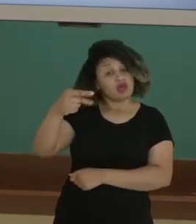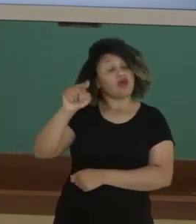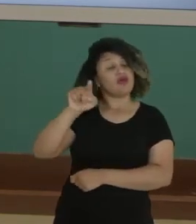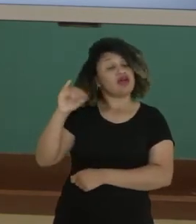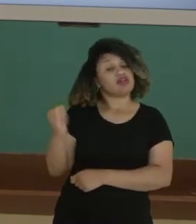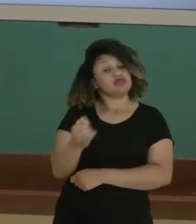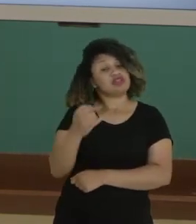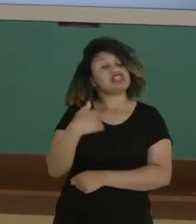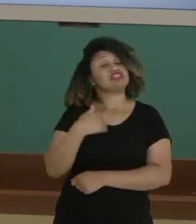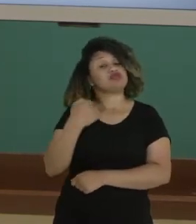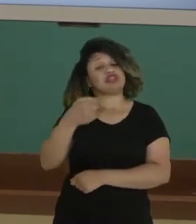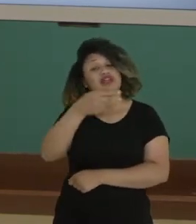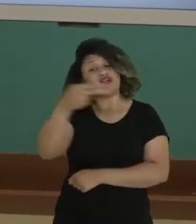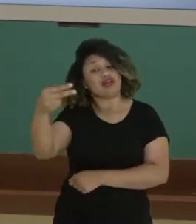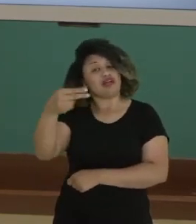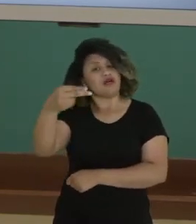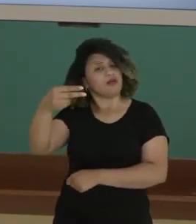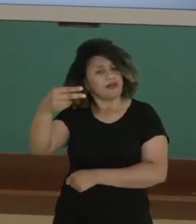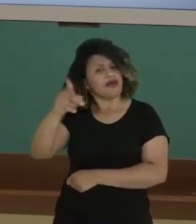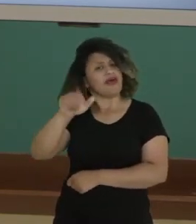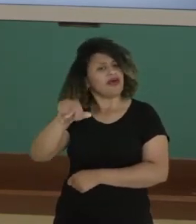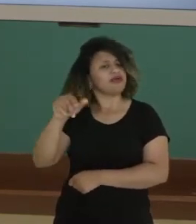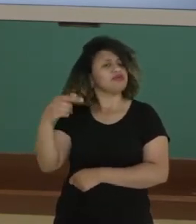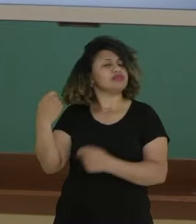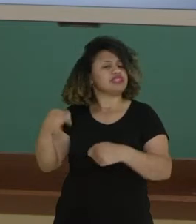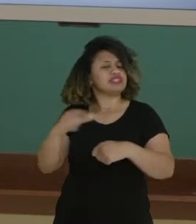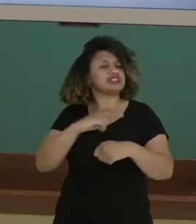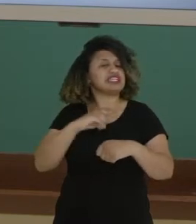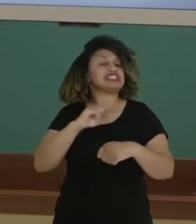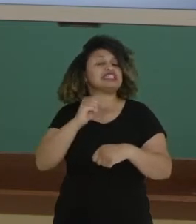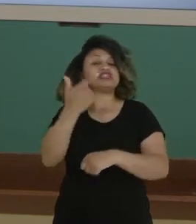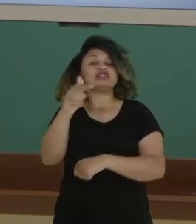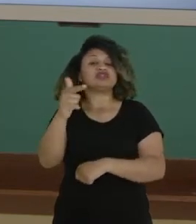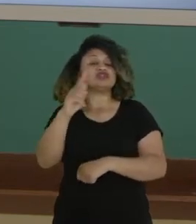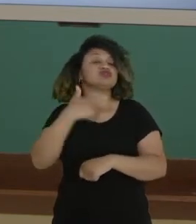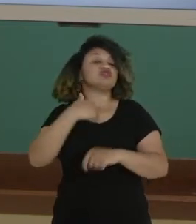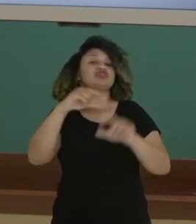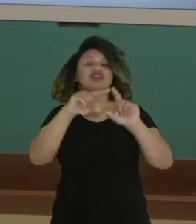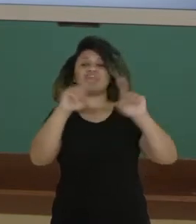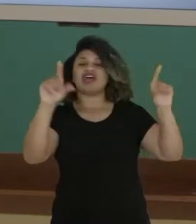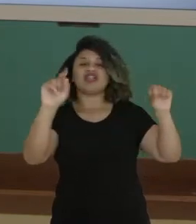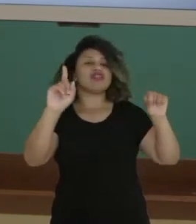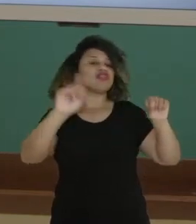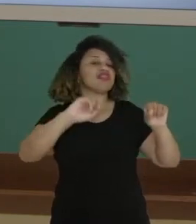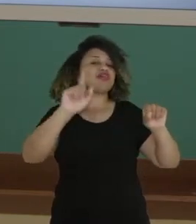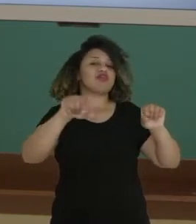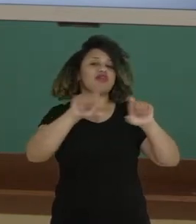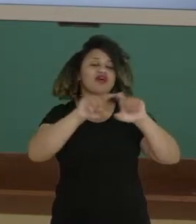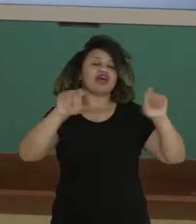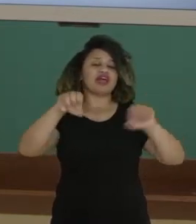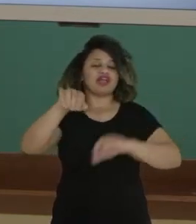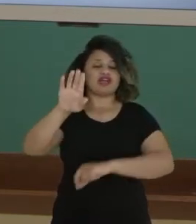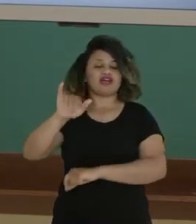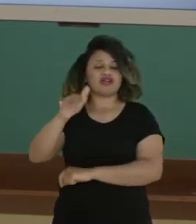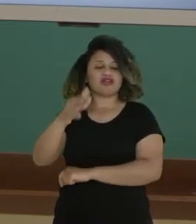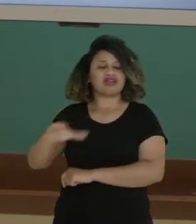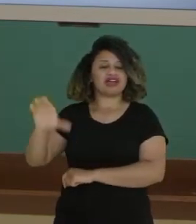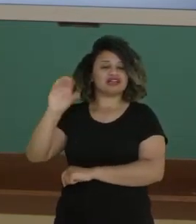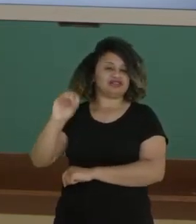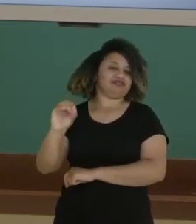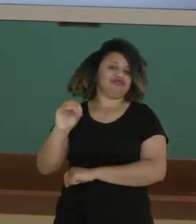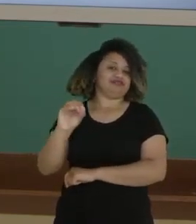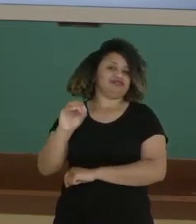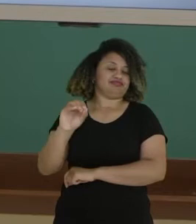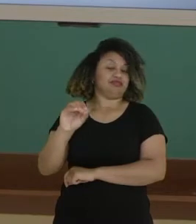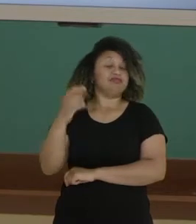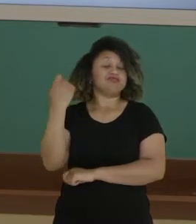não tiver o sinal de igual, não é equação, é apenas uma expressão, certo? Então, tem sinal de igual, é